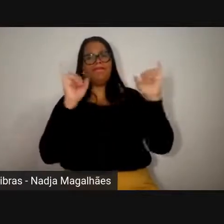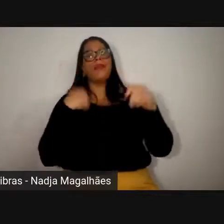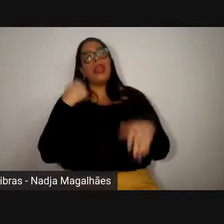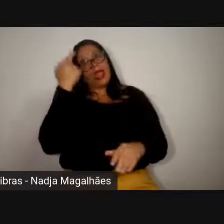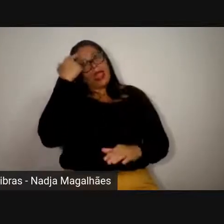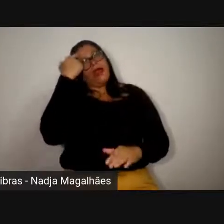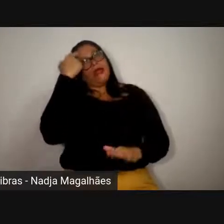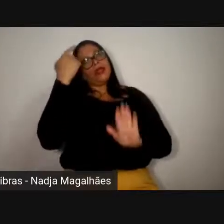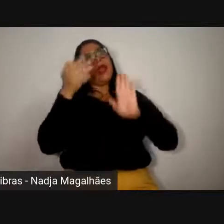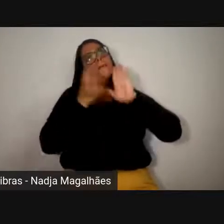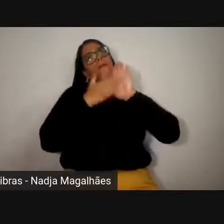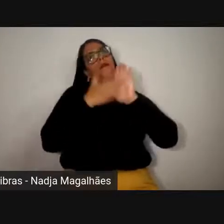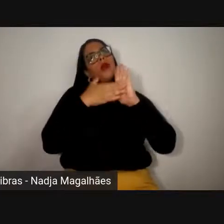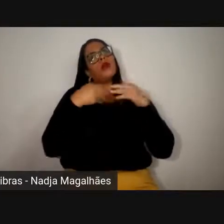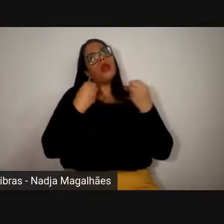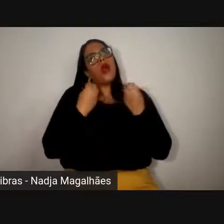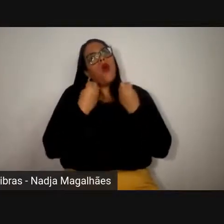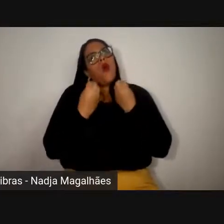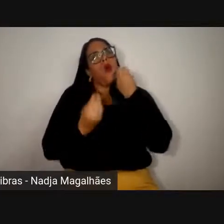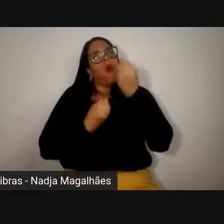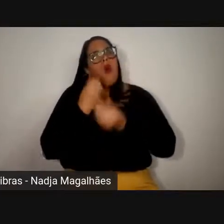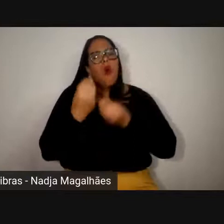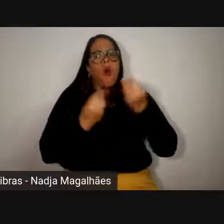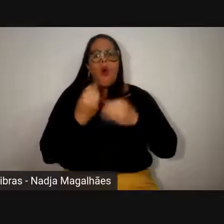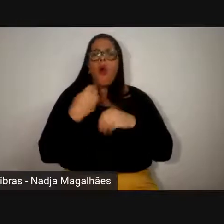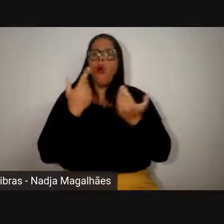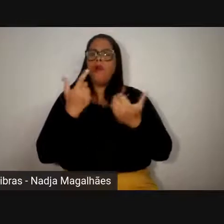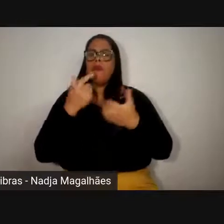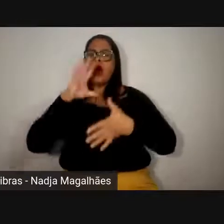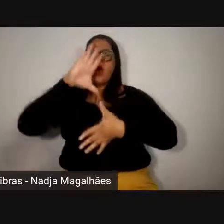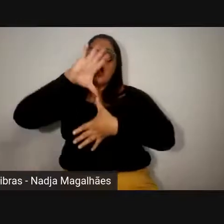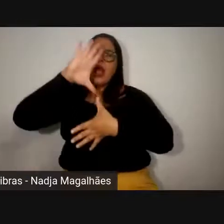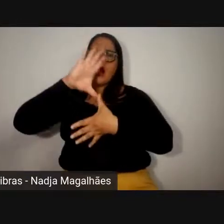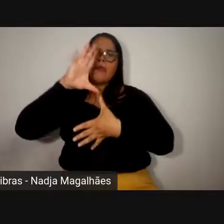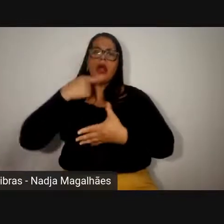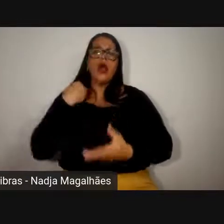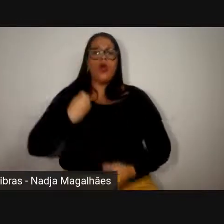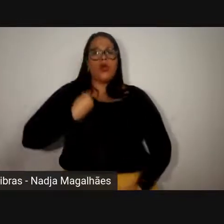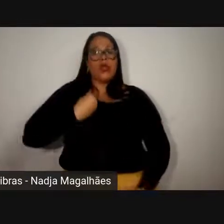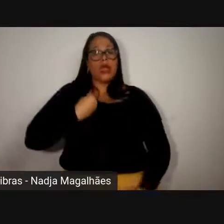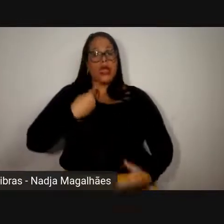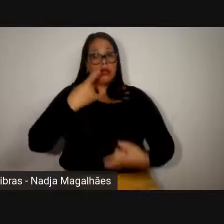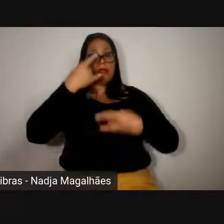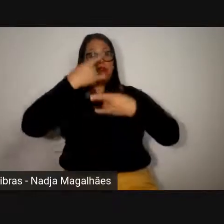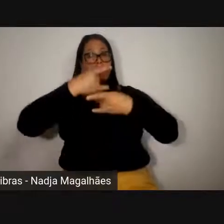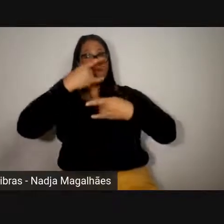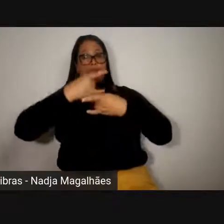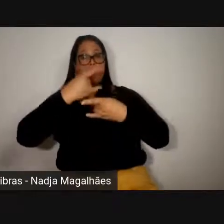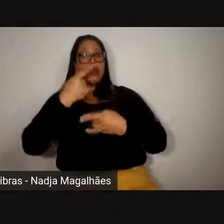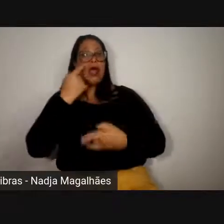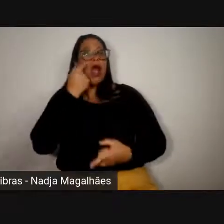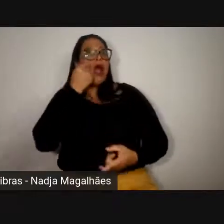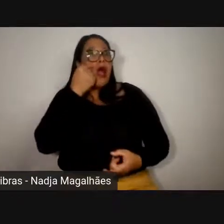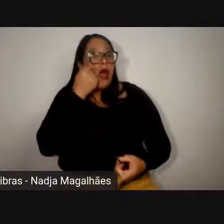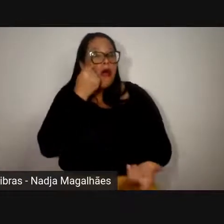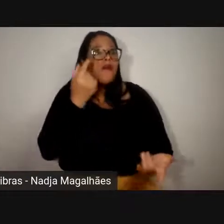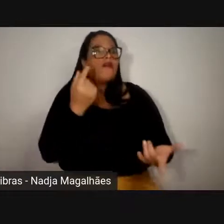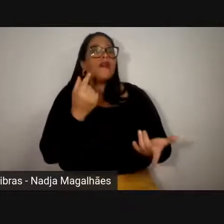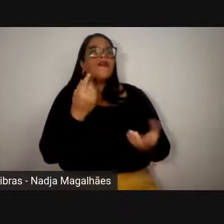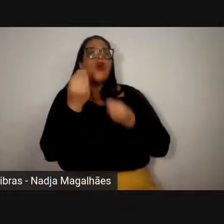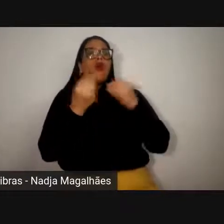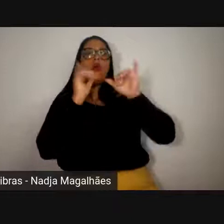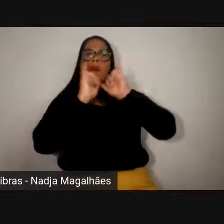propus a responder o seguinte: de que forma, né, que os parlamentos estão usando as transmissões ao vivo como forma de transparência, publicidade